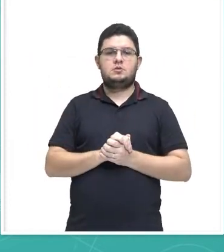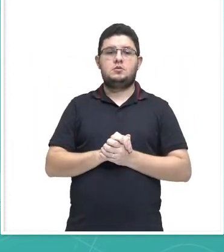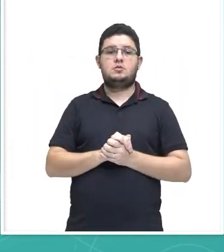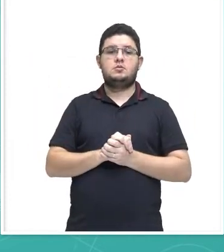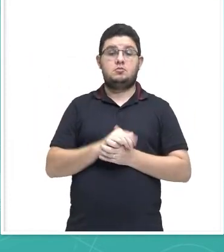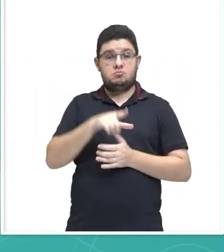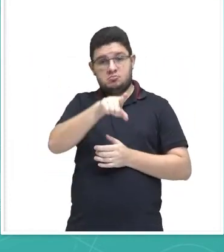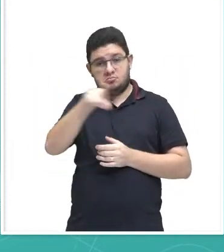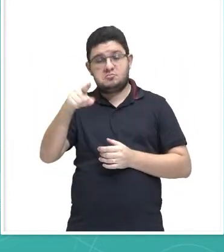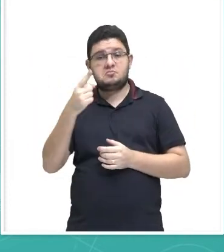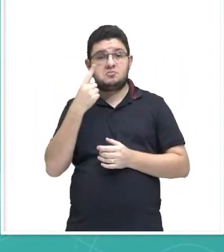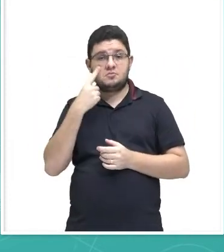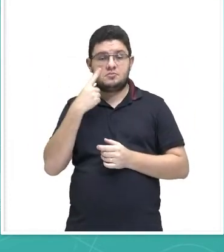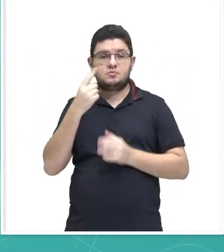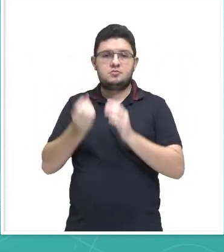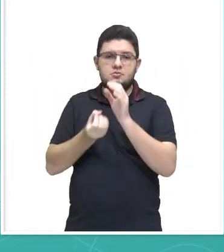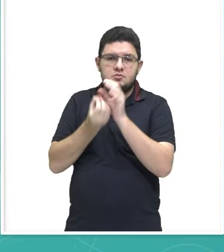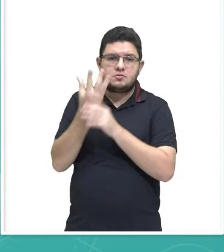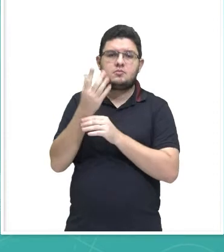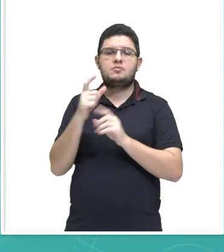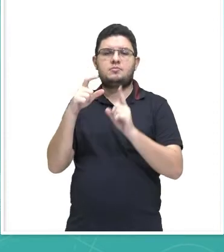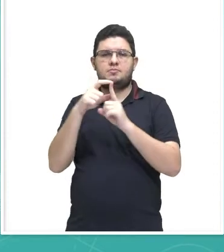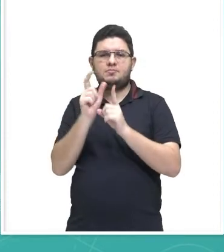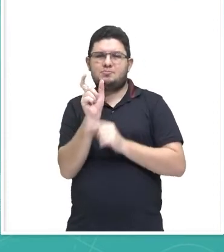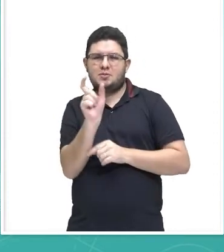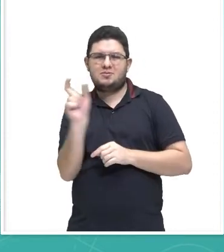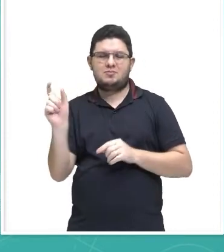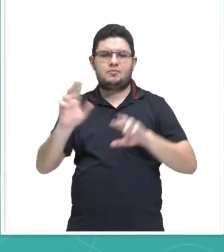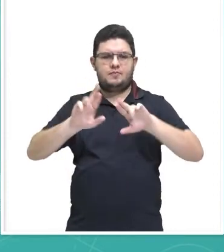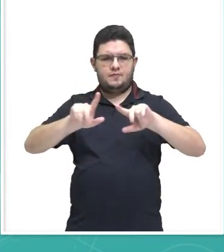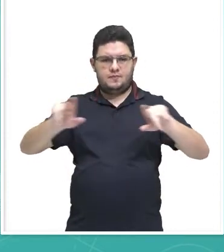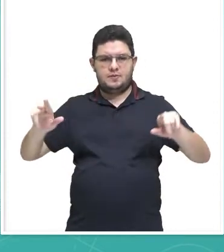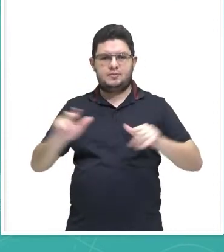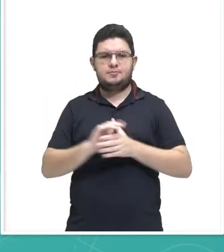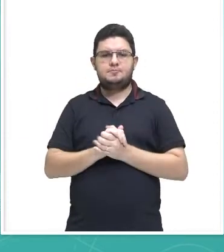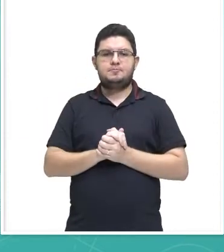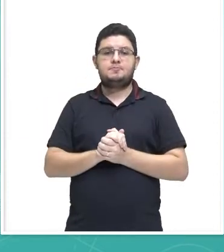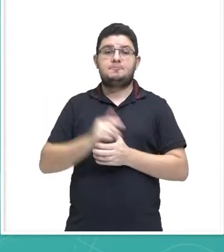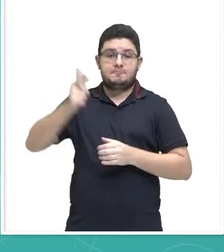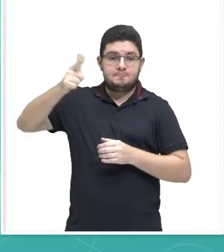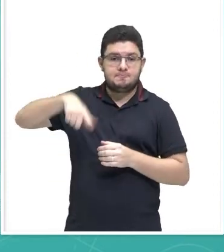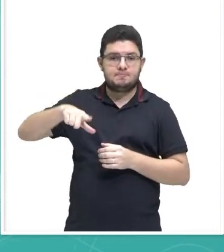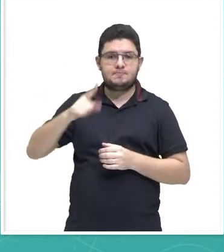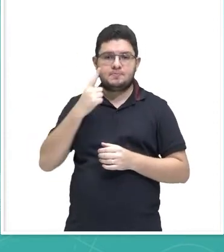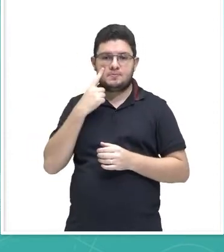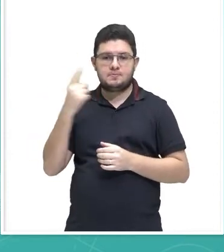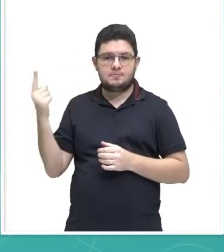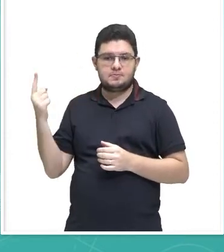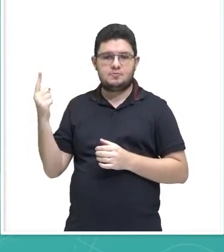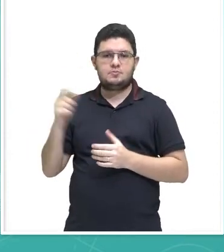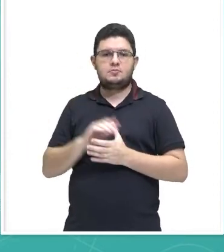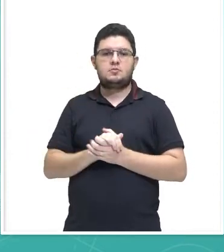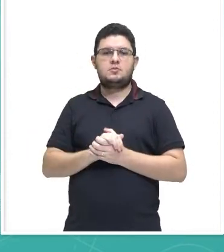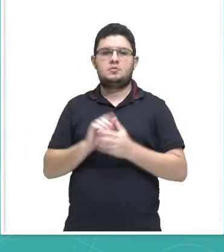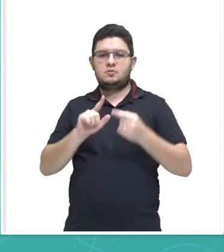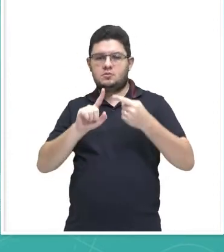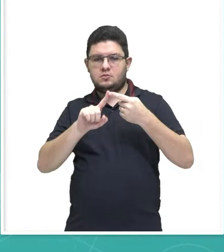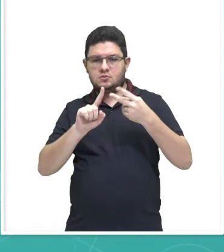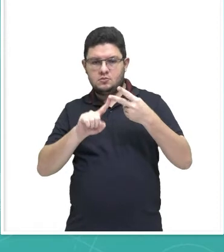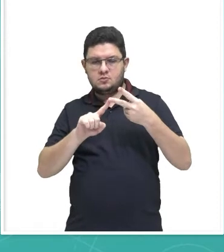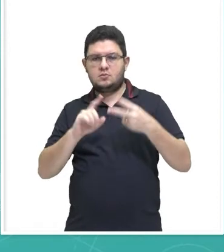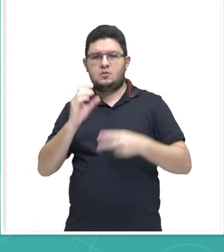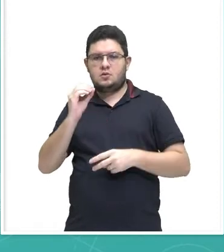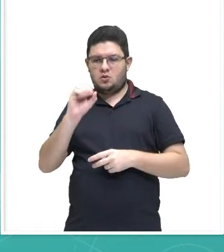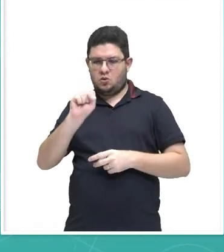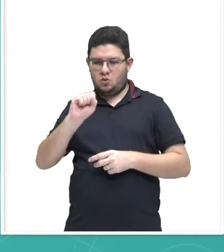o quê? Formar essas palavras. Mais uma aqui, acabei de visualizar mais uma. Osso. Olha só.